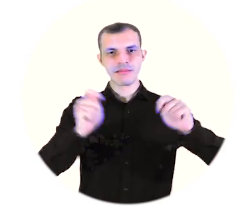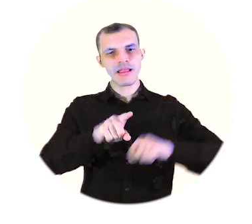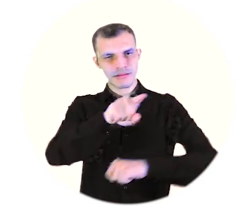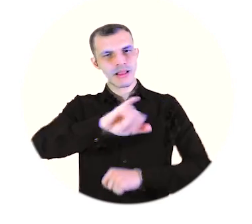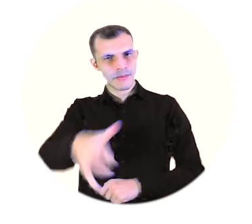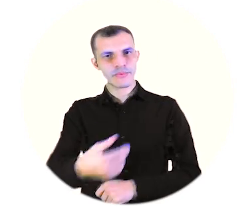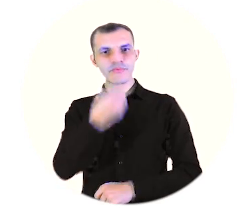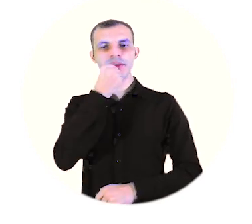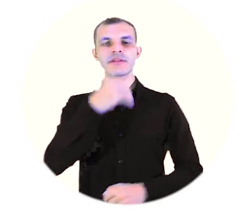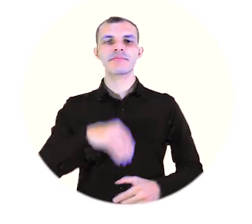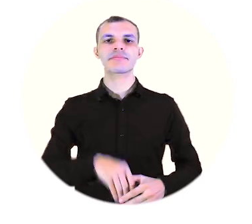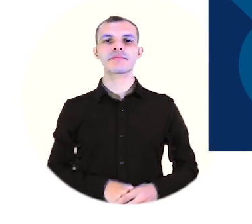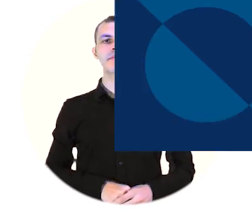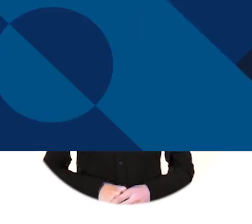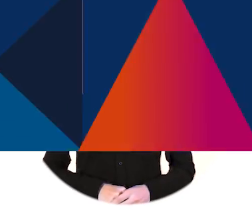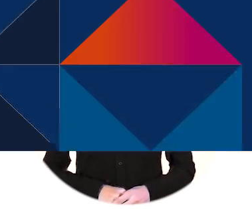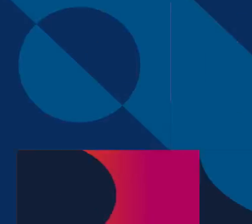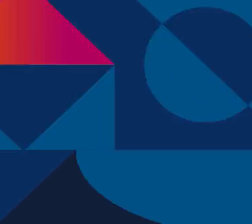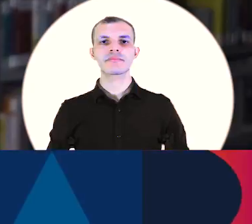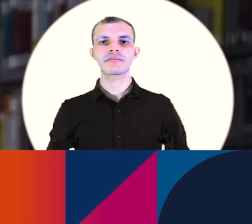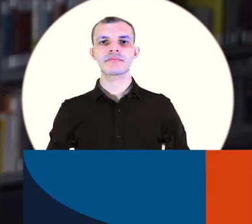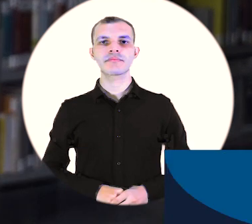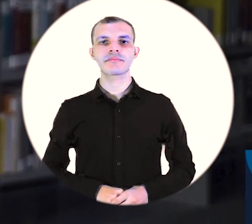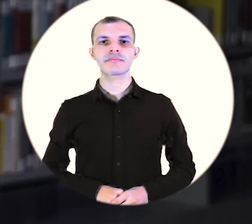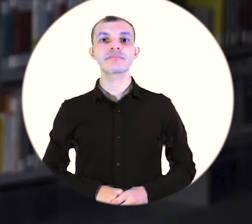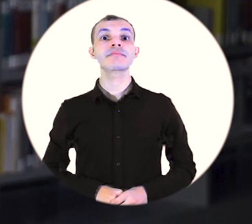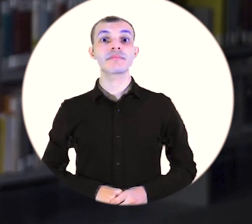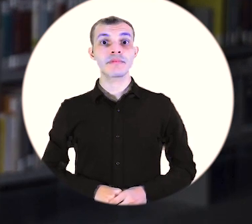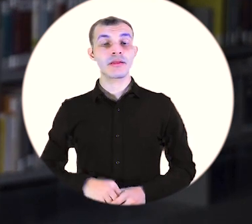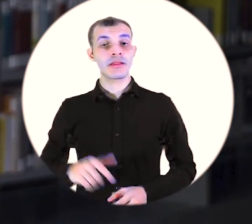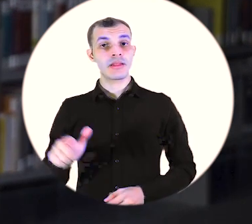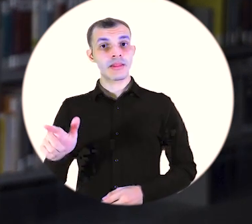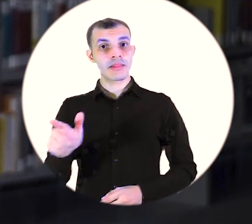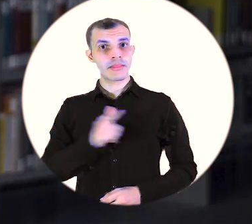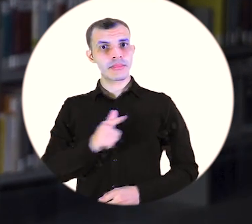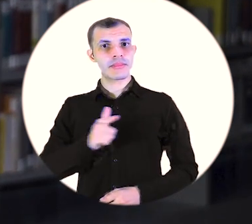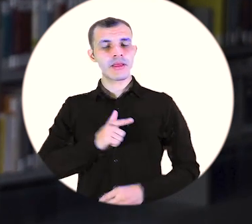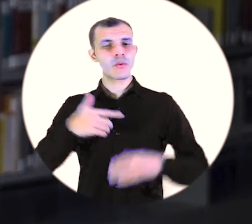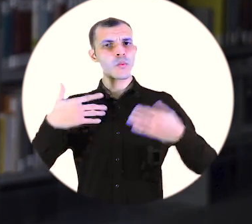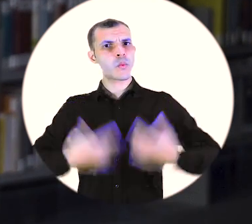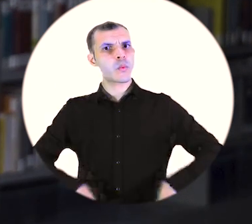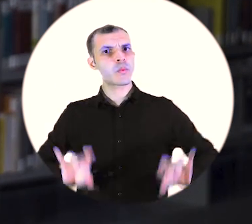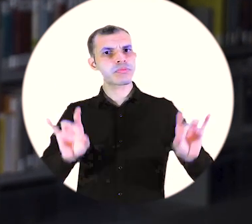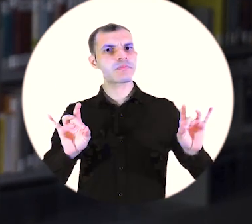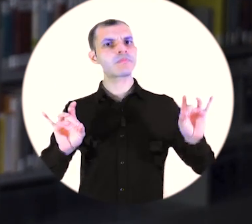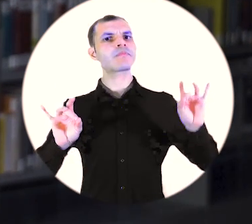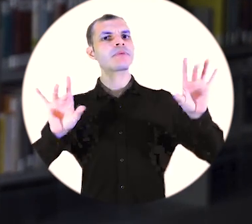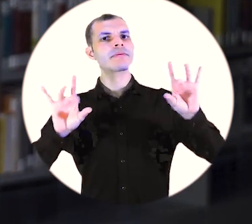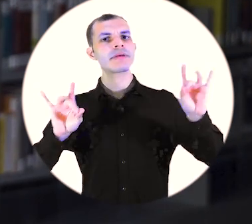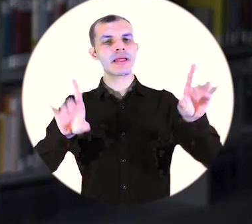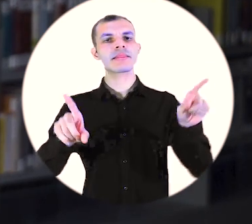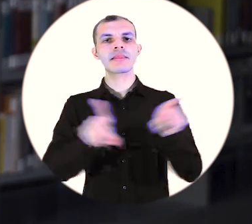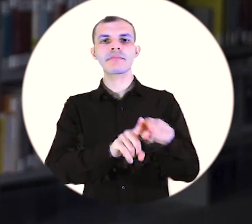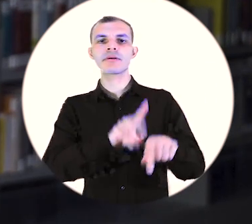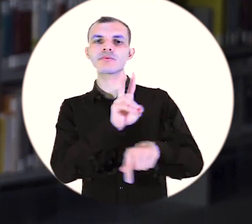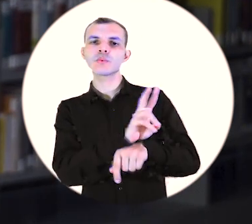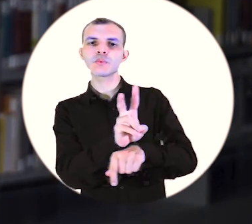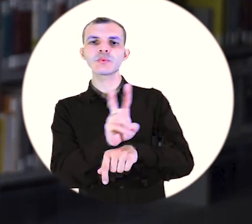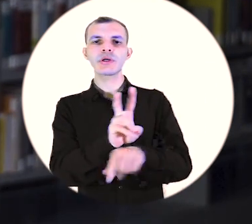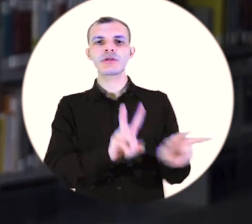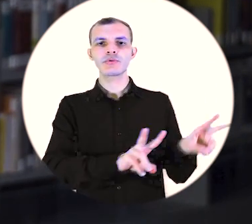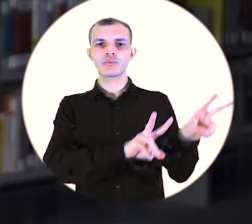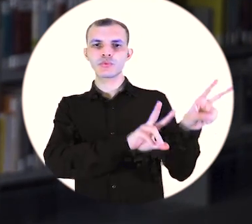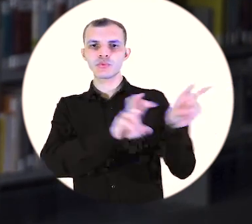oab.org.br. Acesse e fique por dentro. De forma inédita e para zelar pelo bom andamento dos processos disciplinares